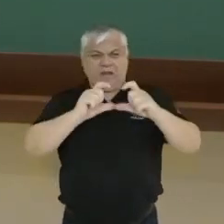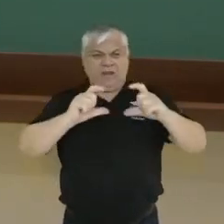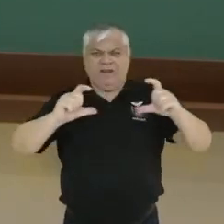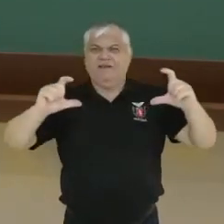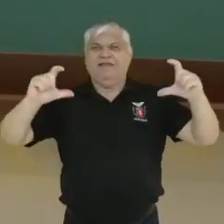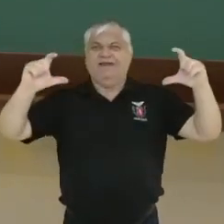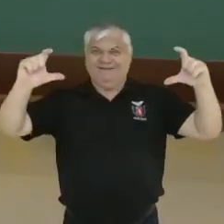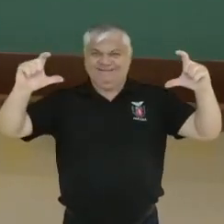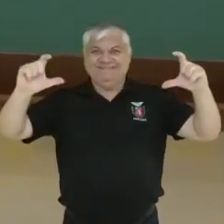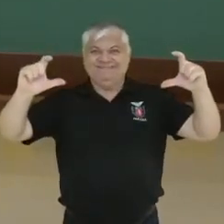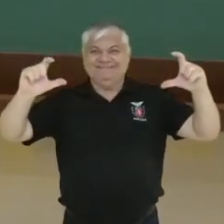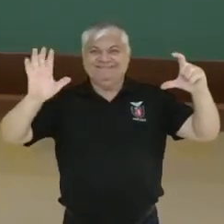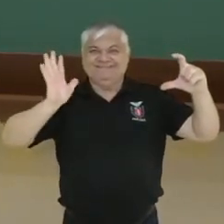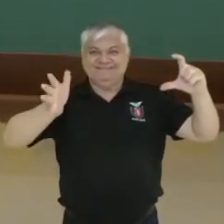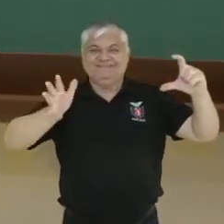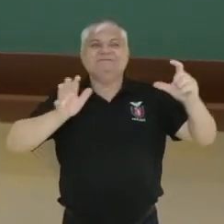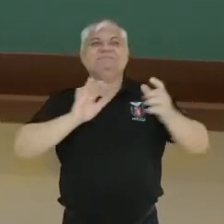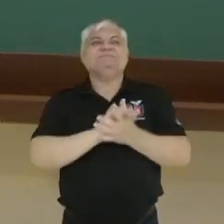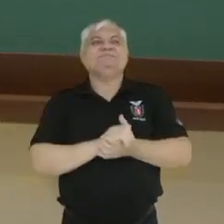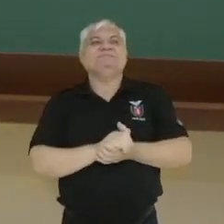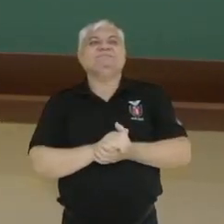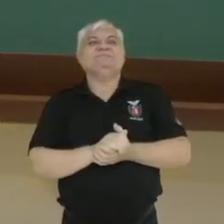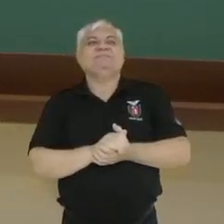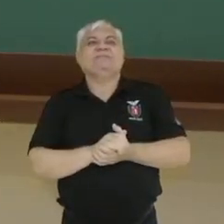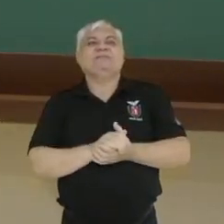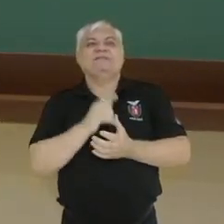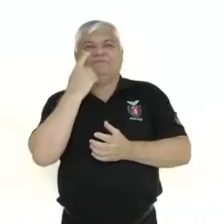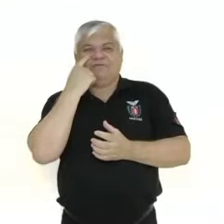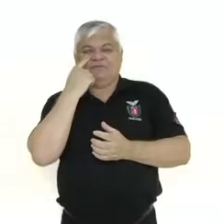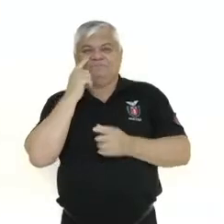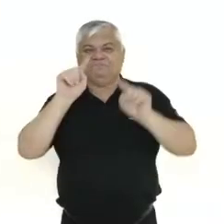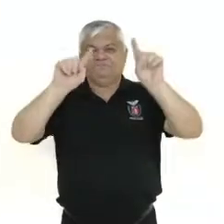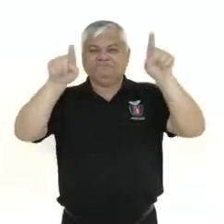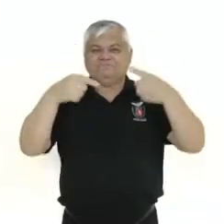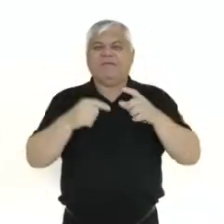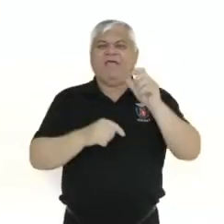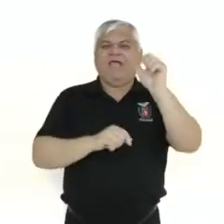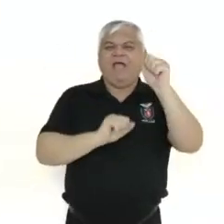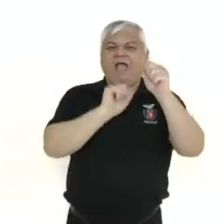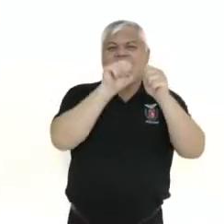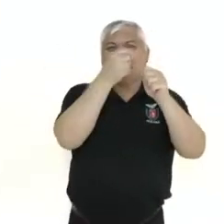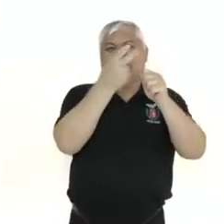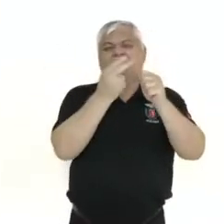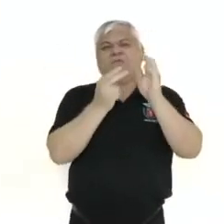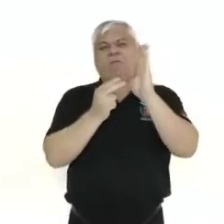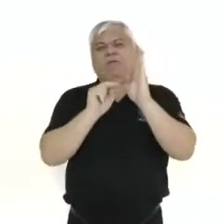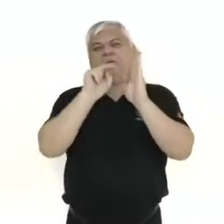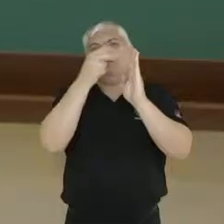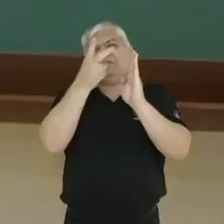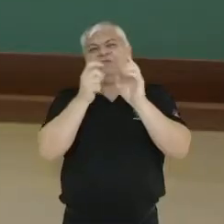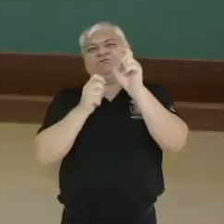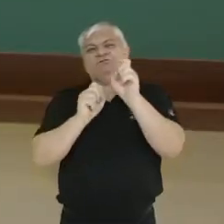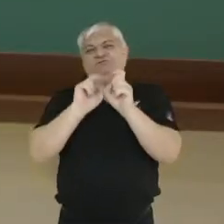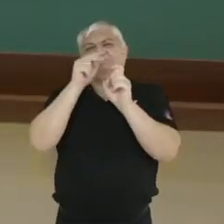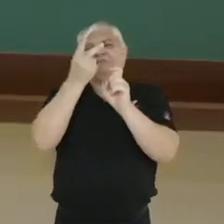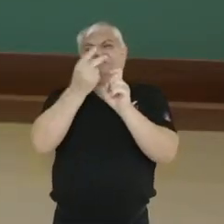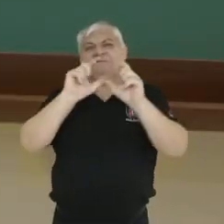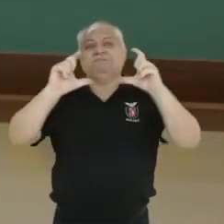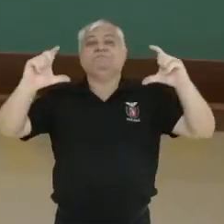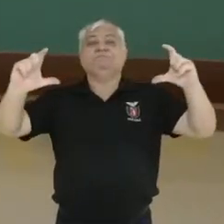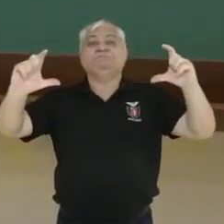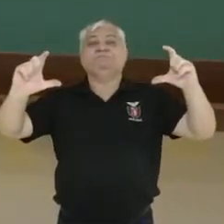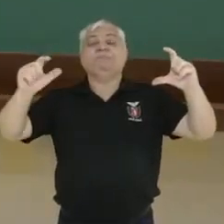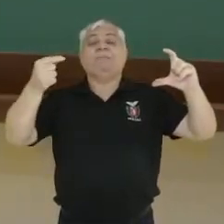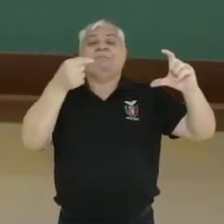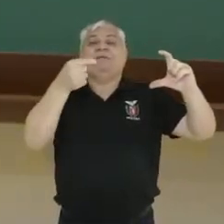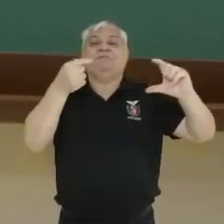expressão aqui, vamos voltar aqui o slide anterior, ó. Toda essa expressão aqui, ela vai ser igual a quem? A